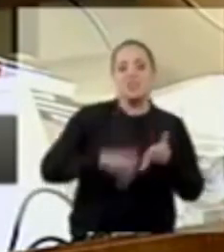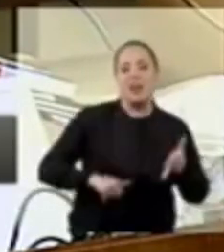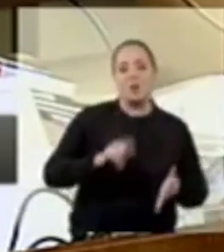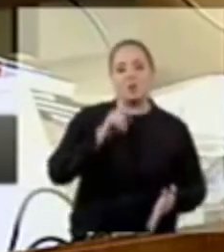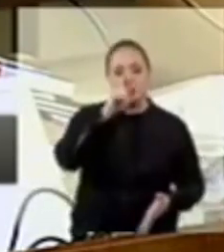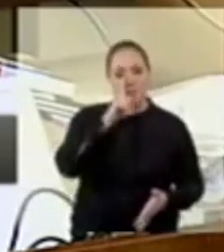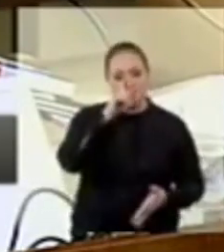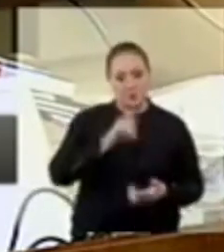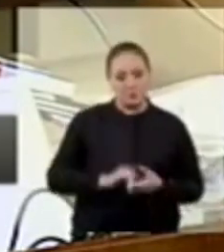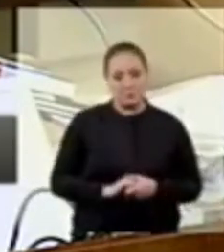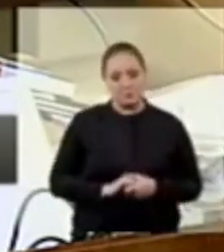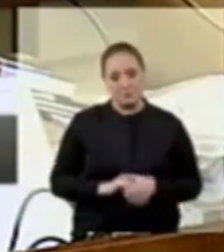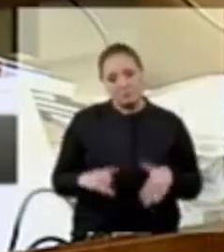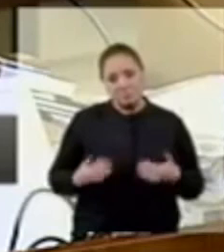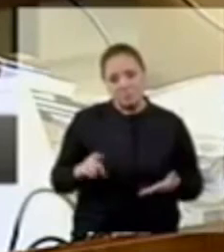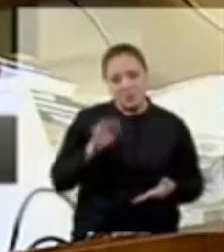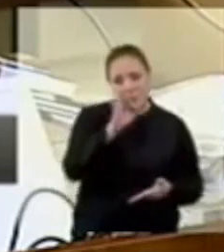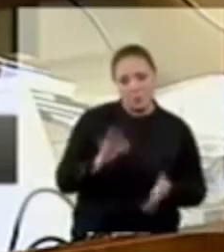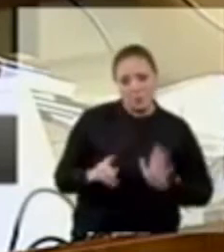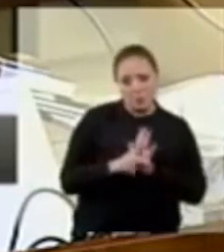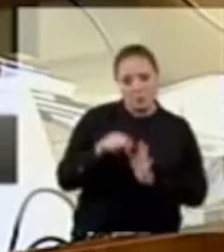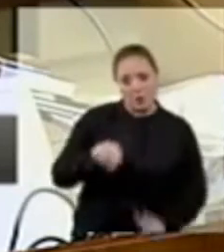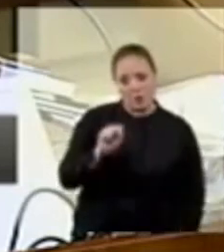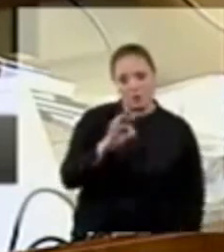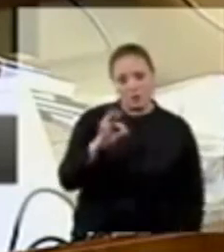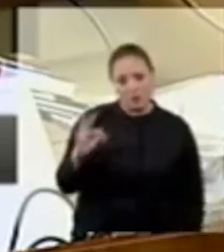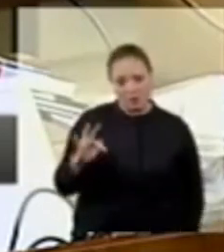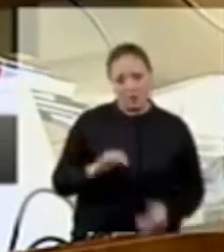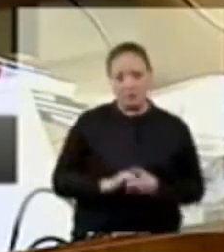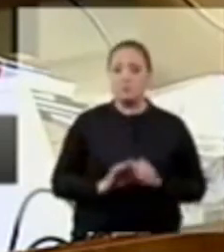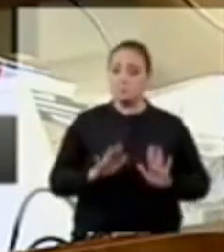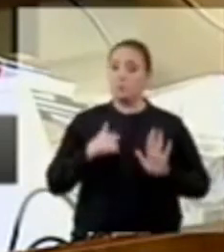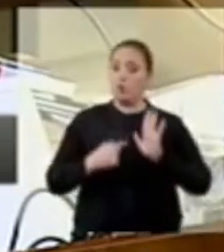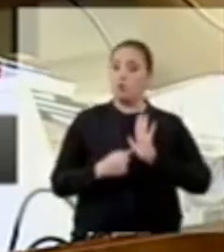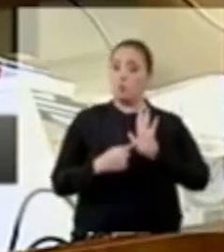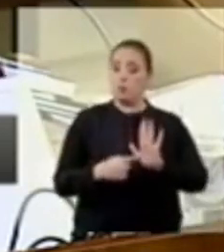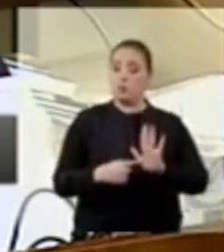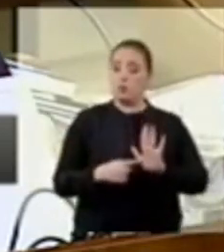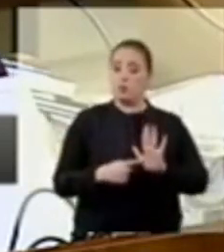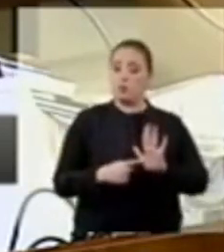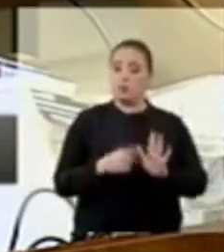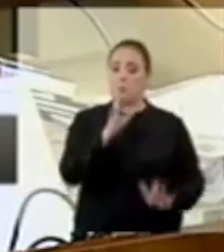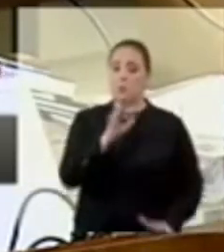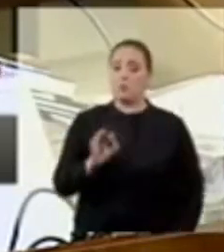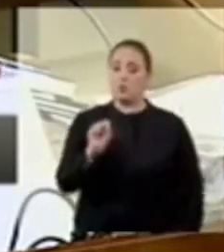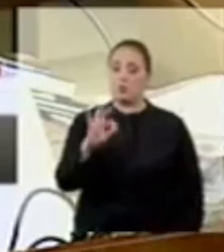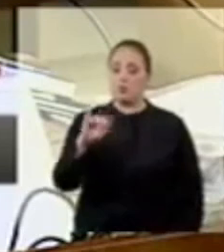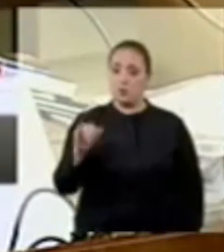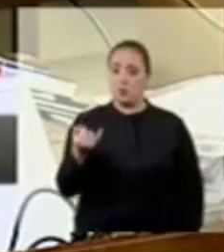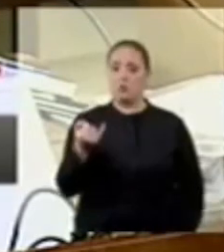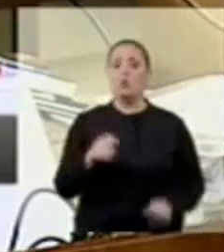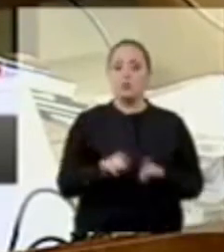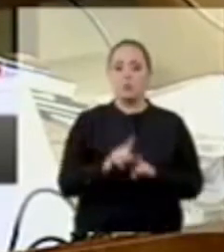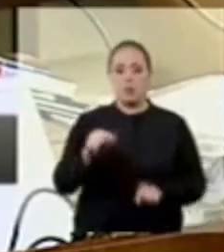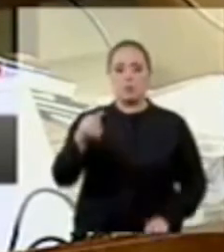esses são os agentes no supremo tribunal federal agora eu vou chegar aos índices do superior tribunal de justiça ministro eu vou chegar os habeas